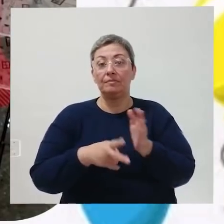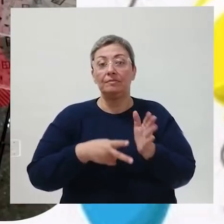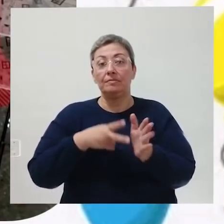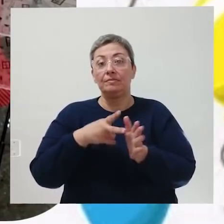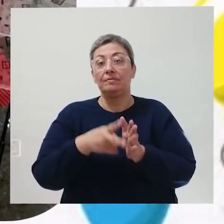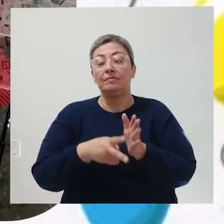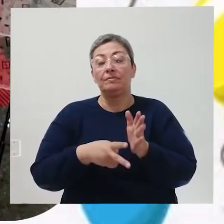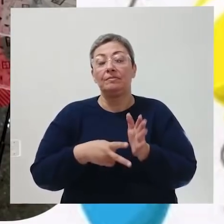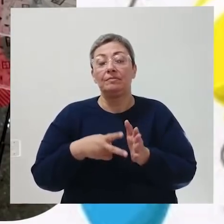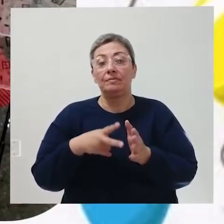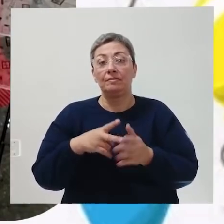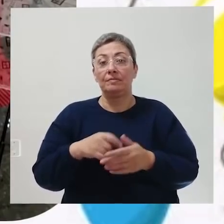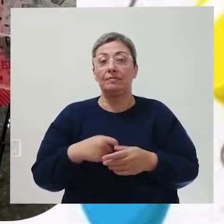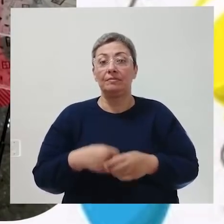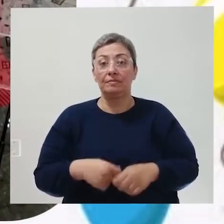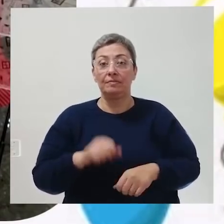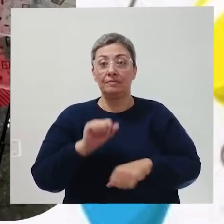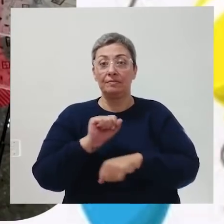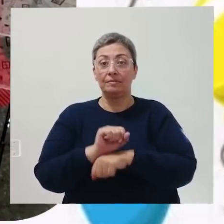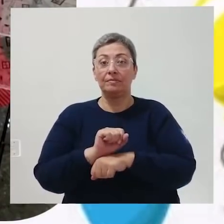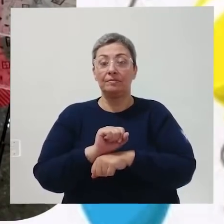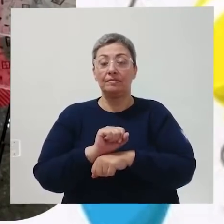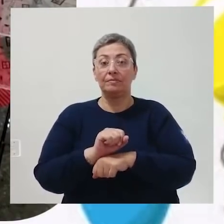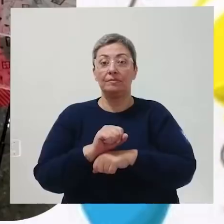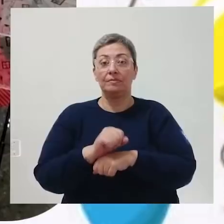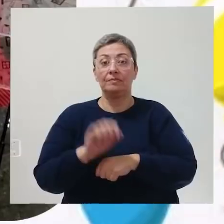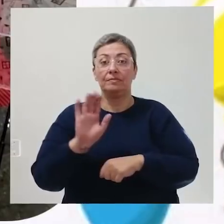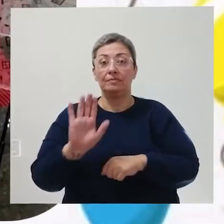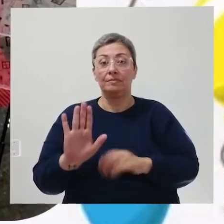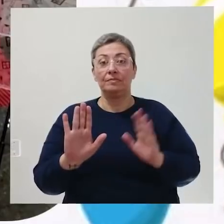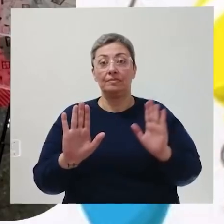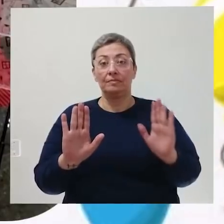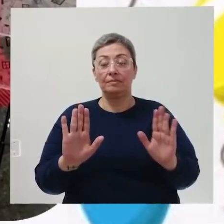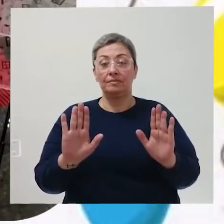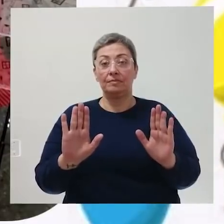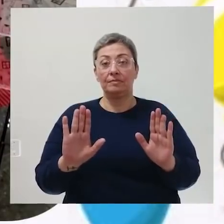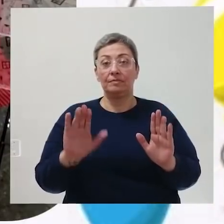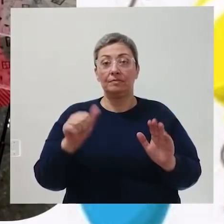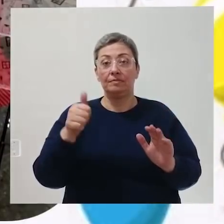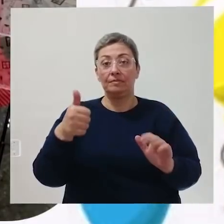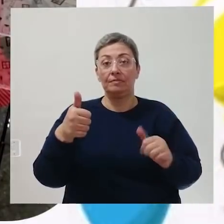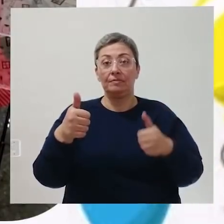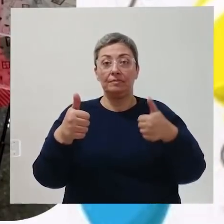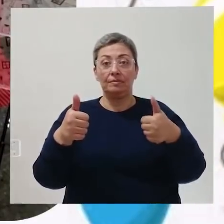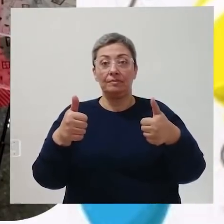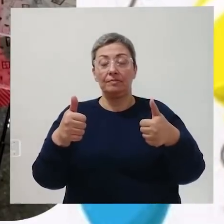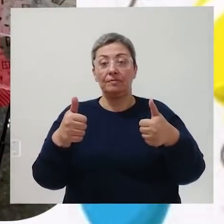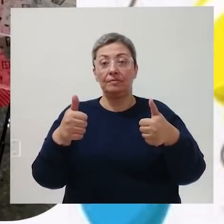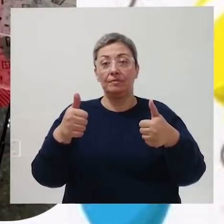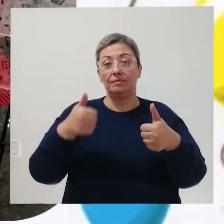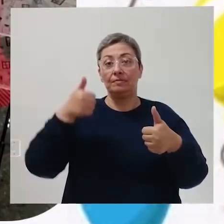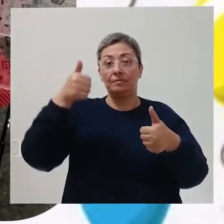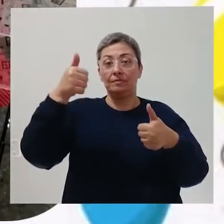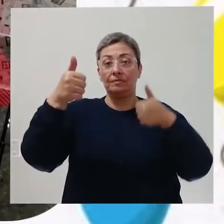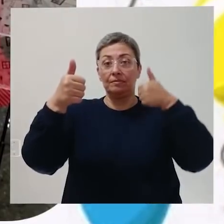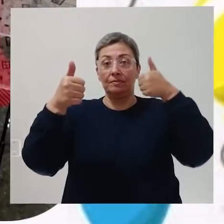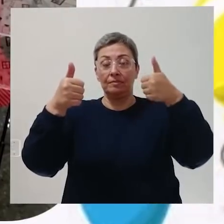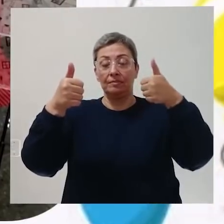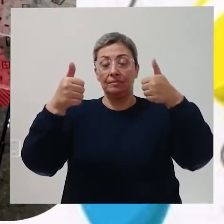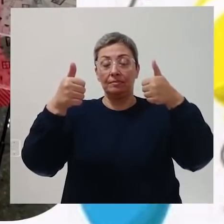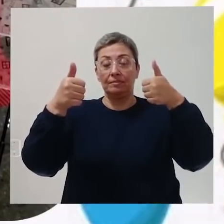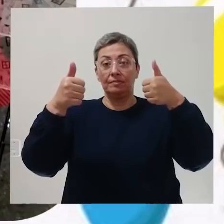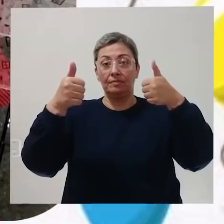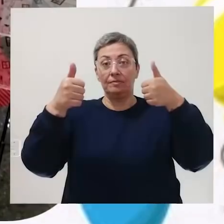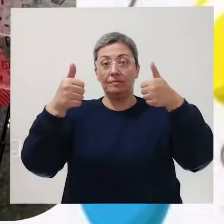do velho trem. Parou, parou. Mãozinha pra frente, dedinho pra cima, e